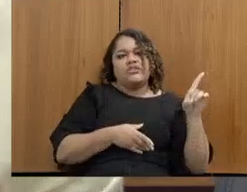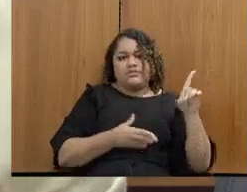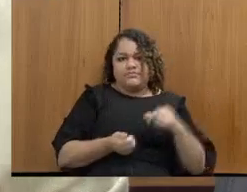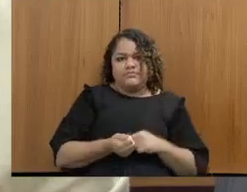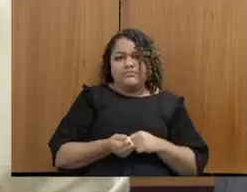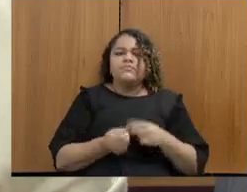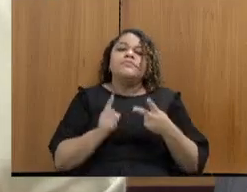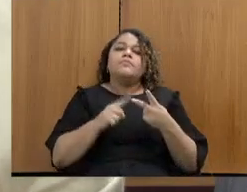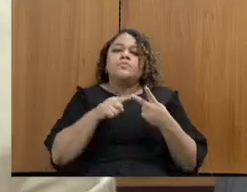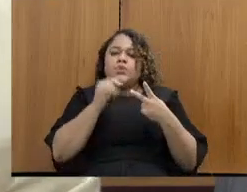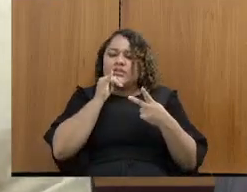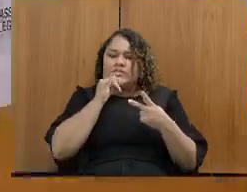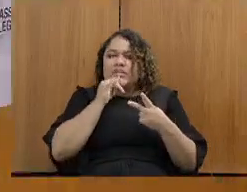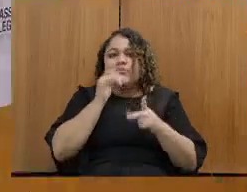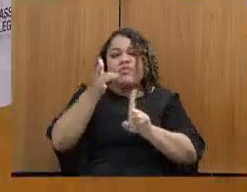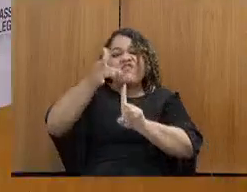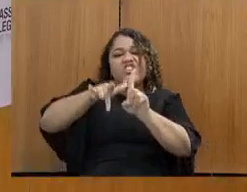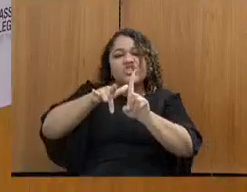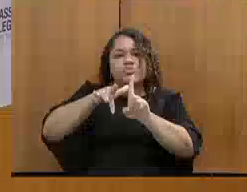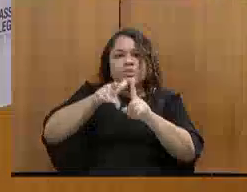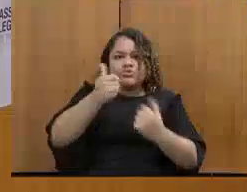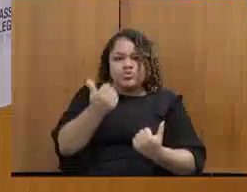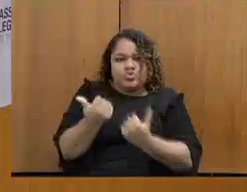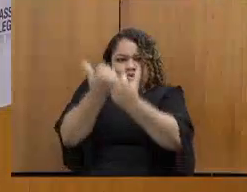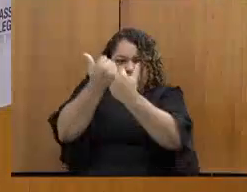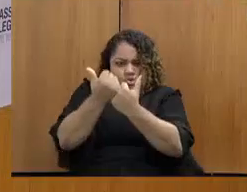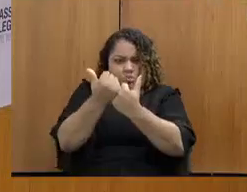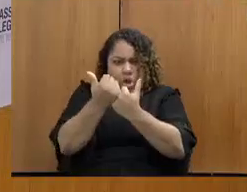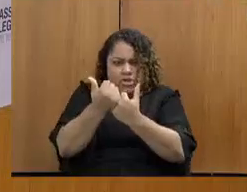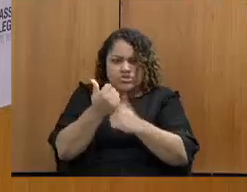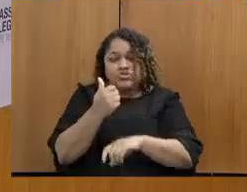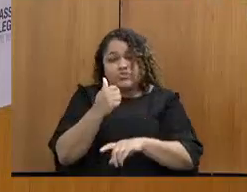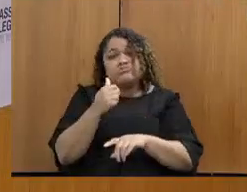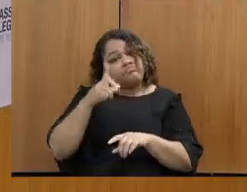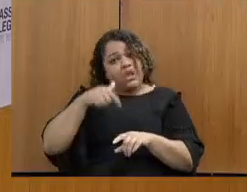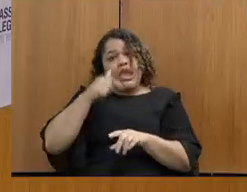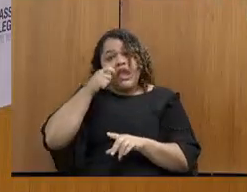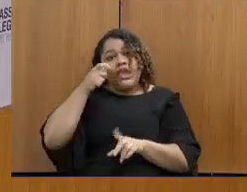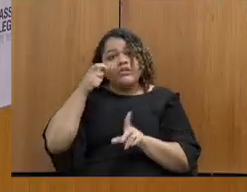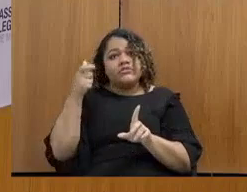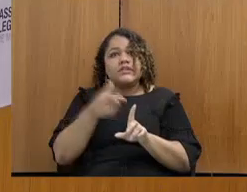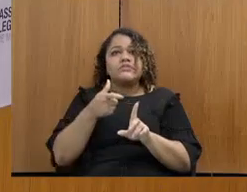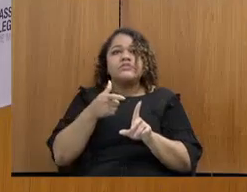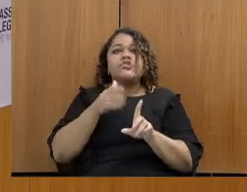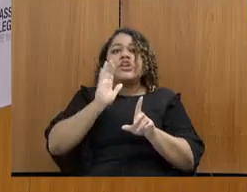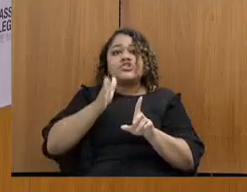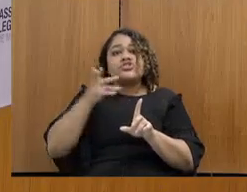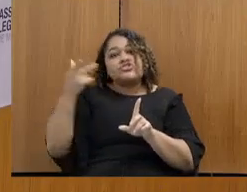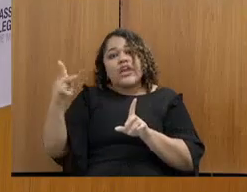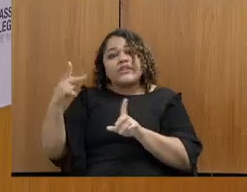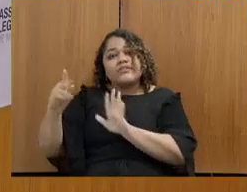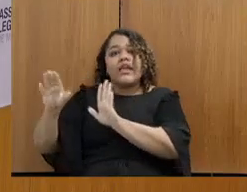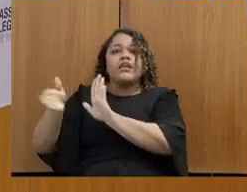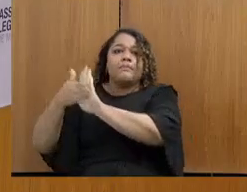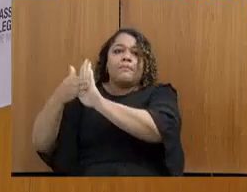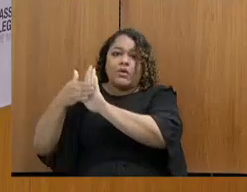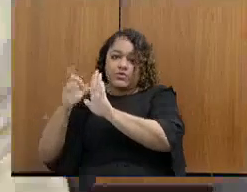violentos porque também é extremamente relevante e tem que ser apresentado aqui já que do lado de lá foi apresentado